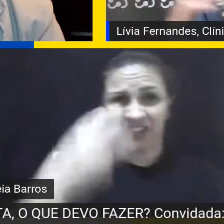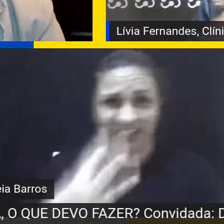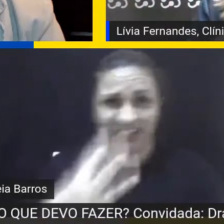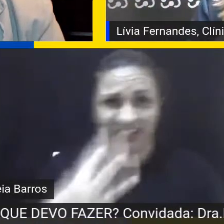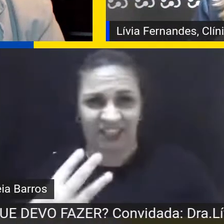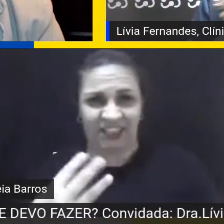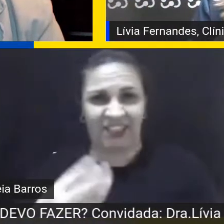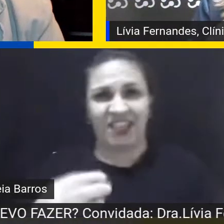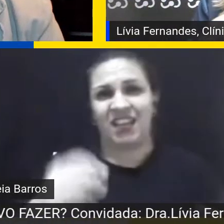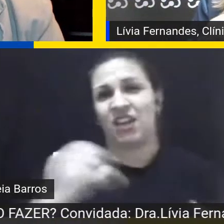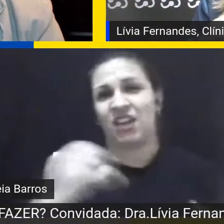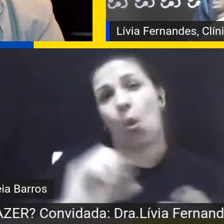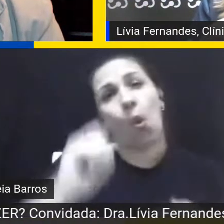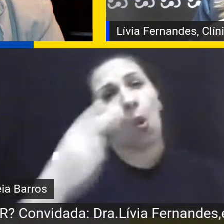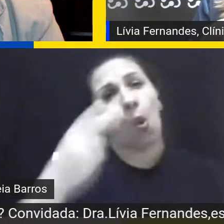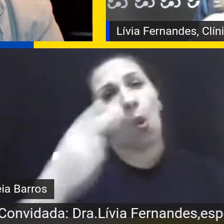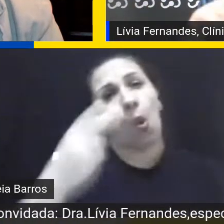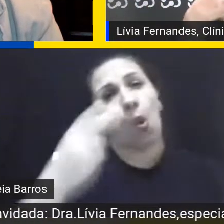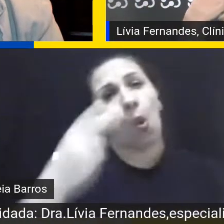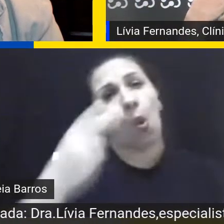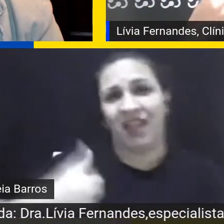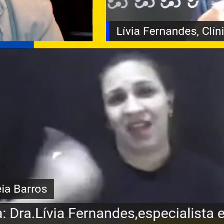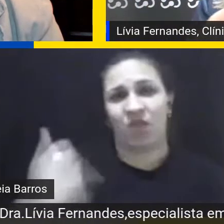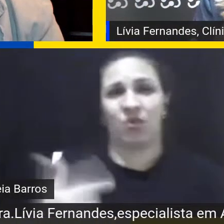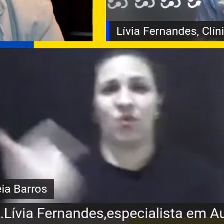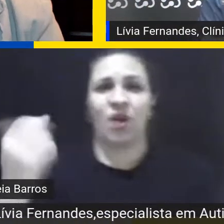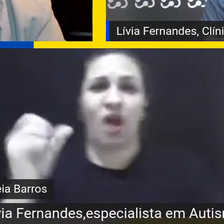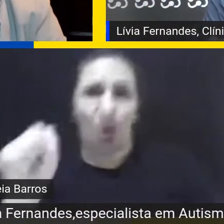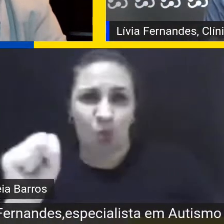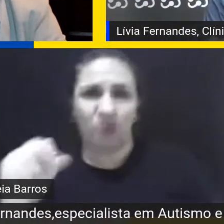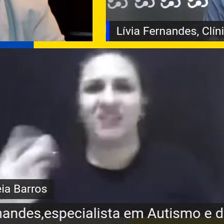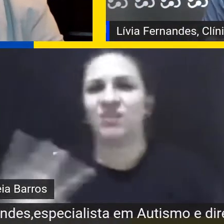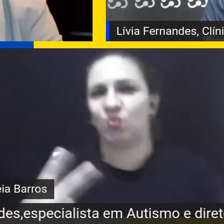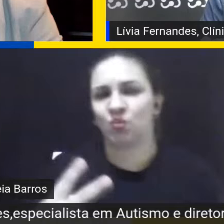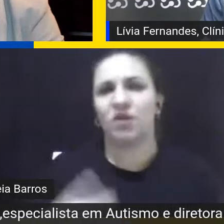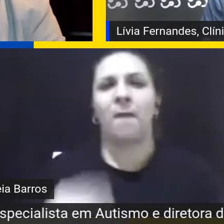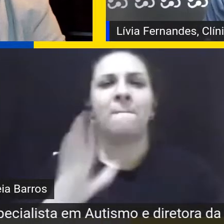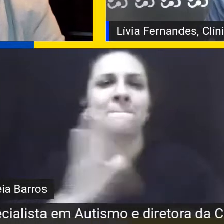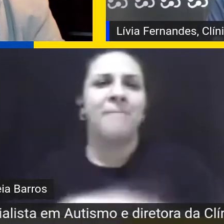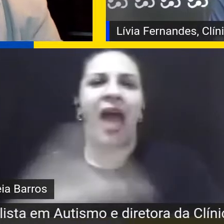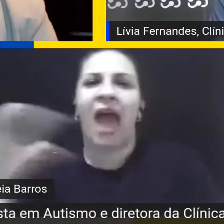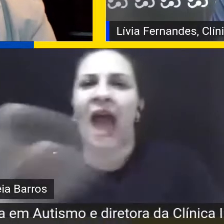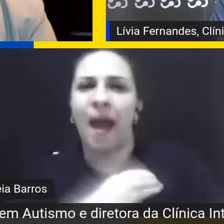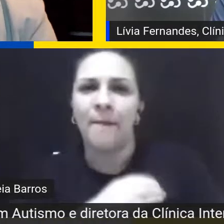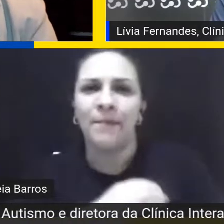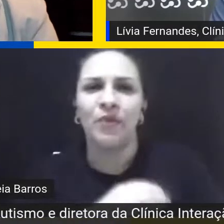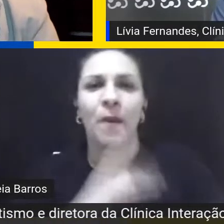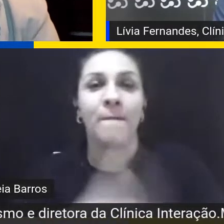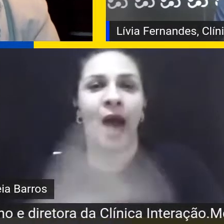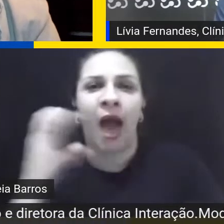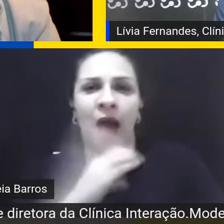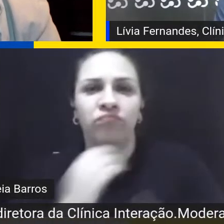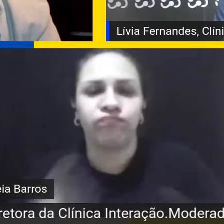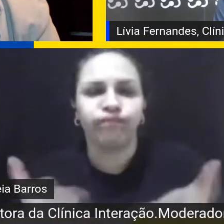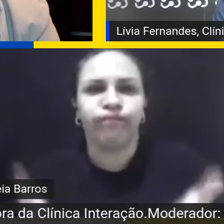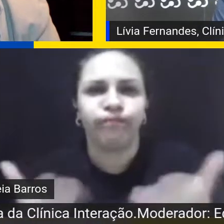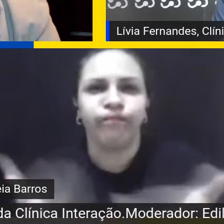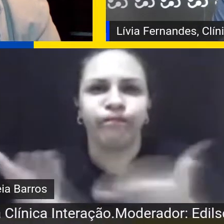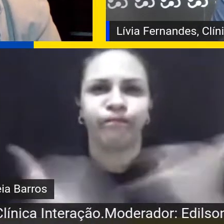0 a 8. Então, quanto mais precoce a gente iniciar todas